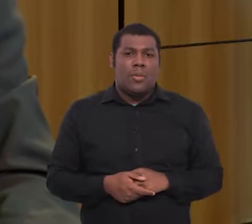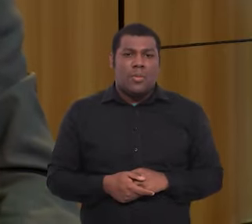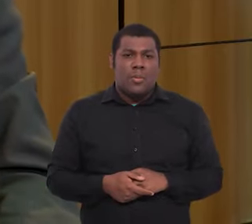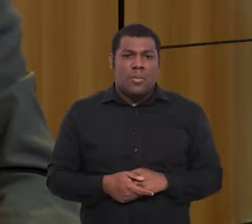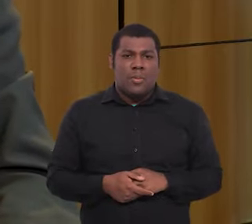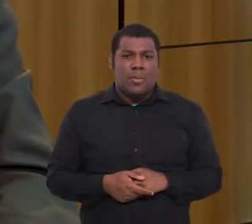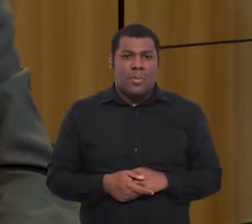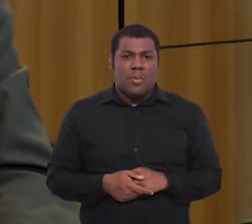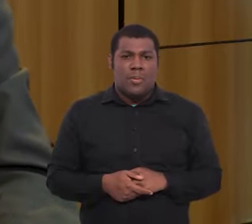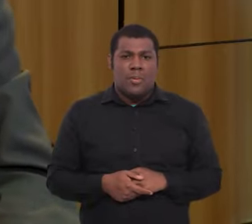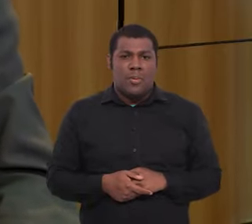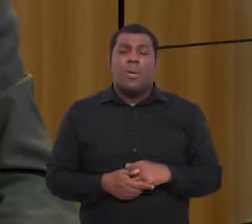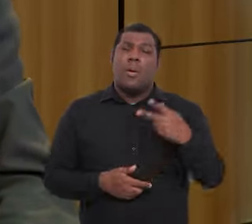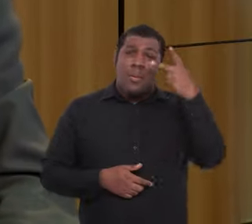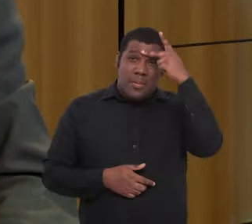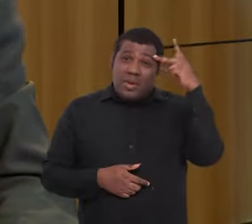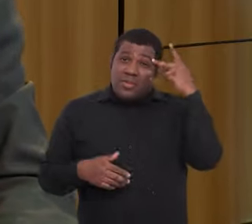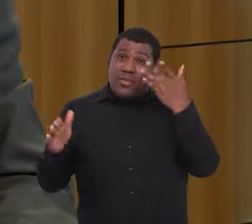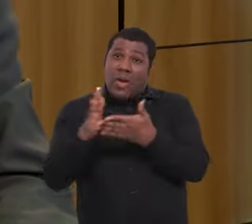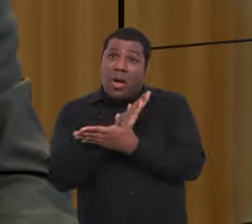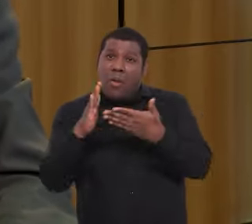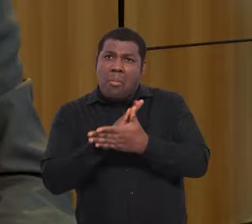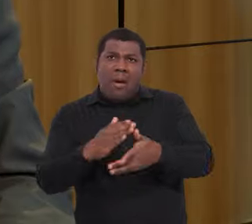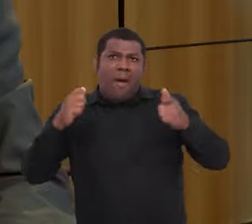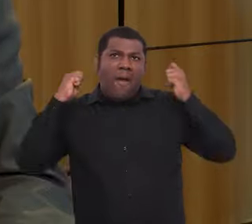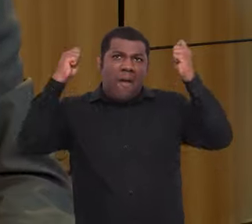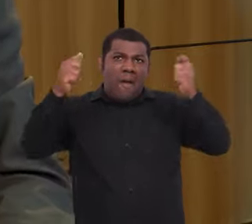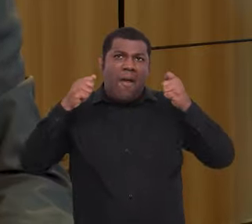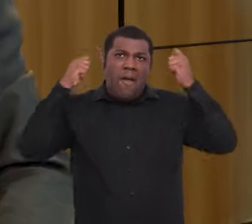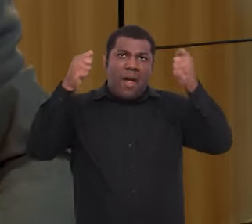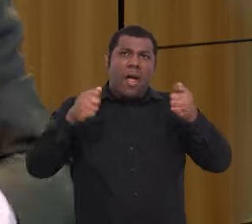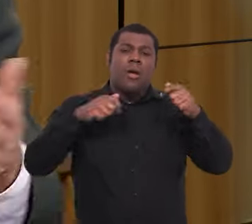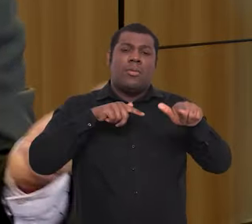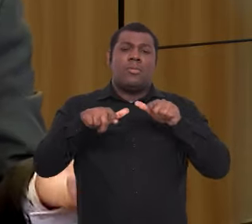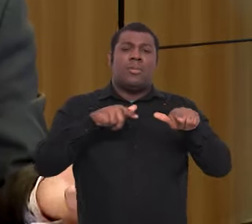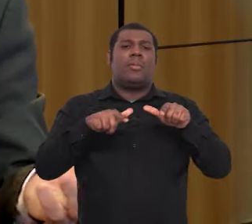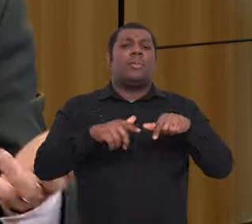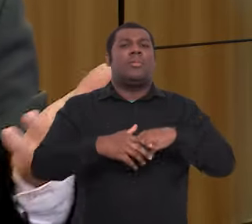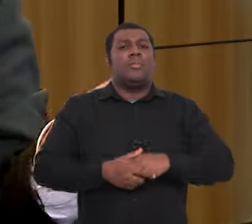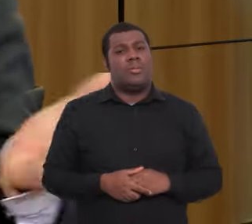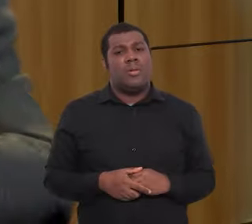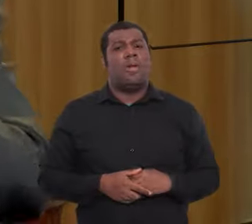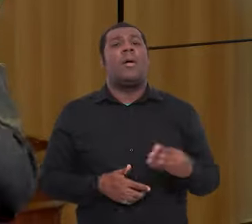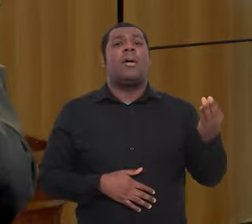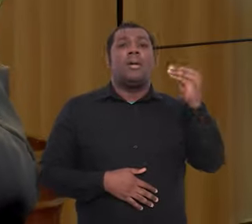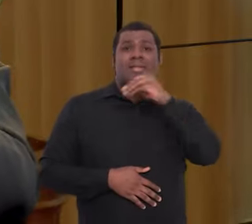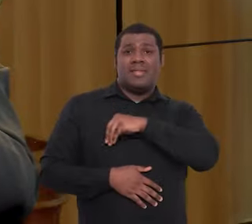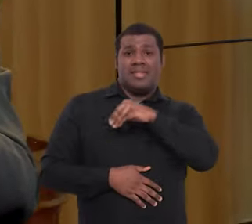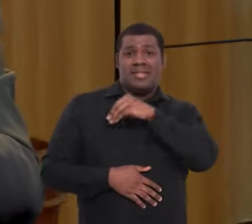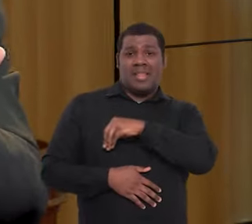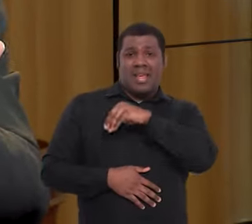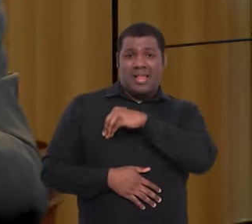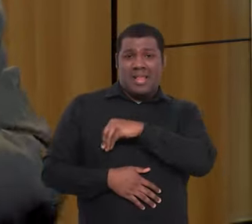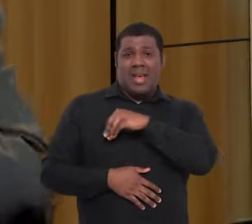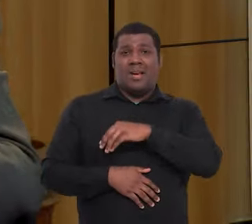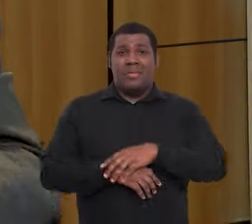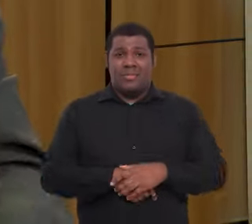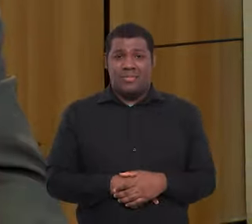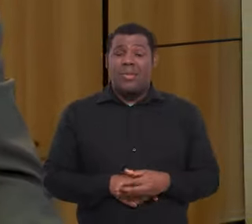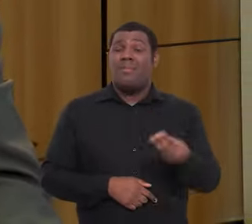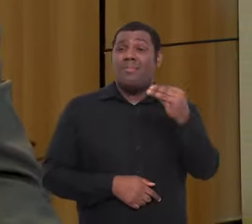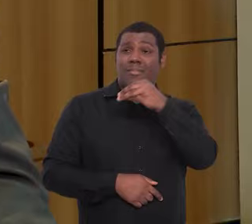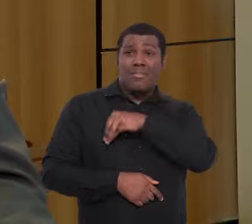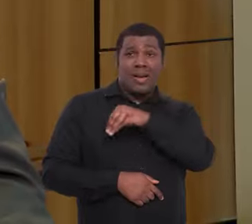tem outras reivindicações de relações de trabalho que é possível colocar a remuneração a partir desse extrato ela